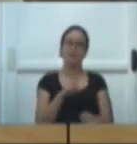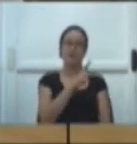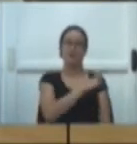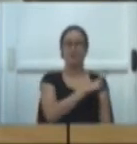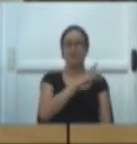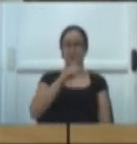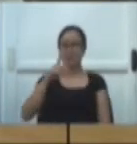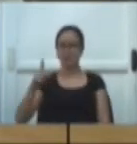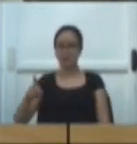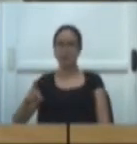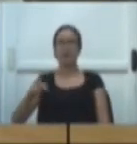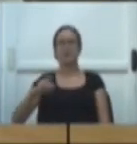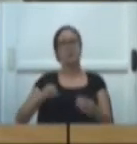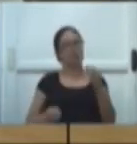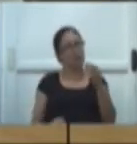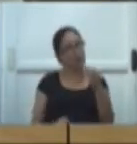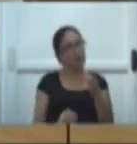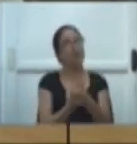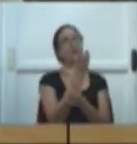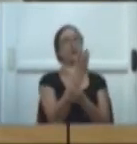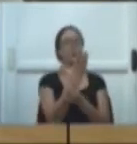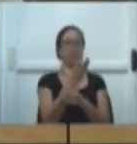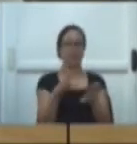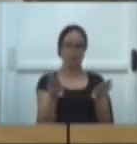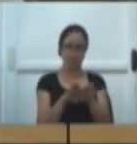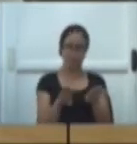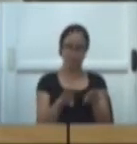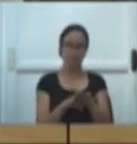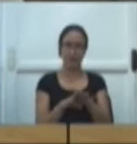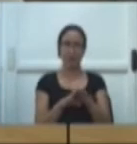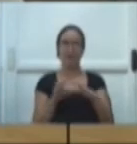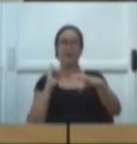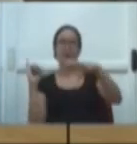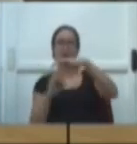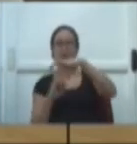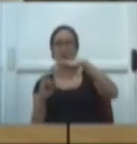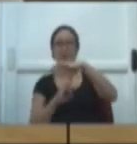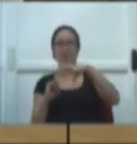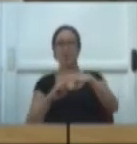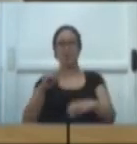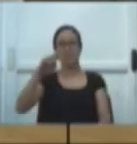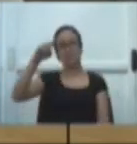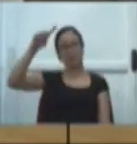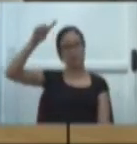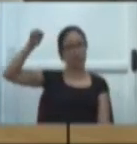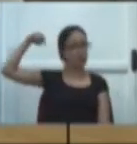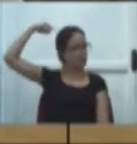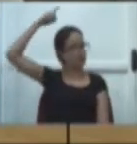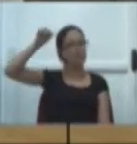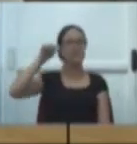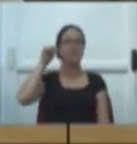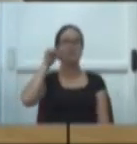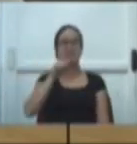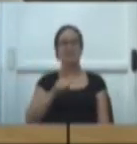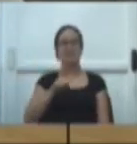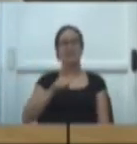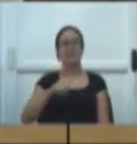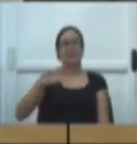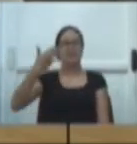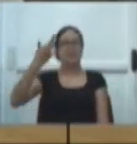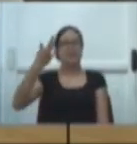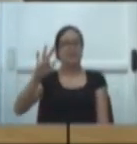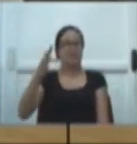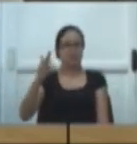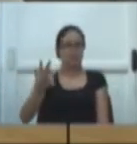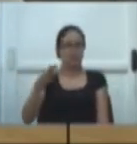Fundação Nossa Senhora das Dores. É apresentador, junto com sua esposa Rita, do programa Café